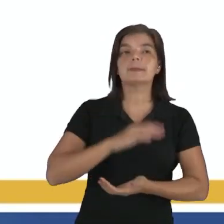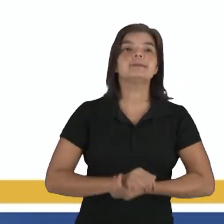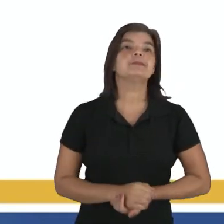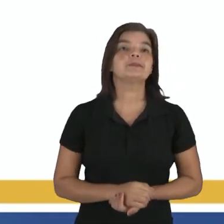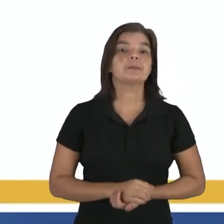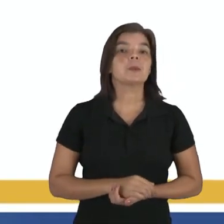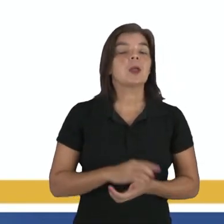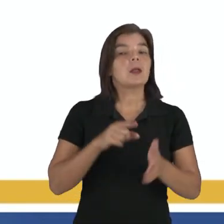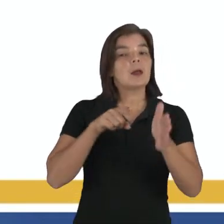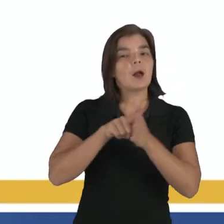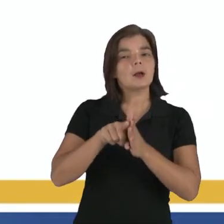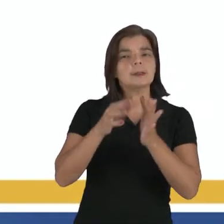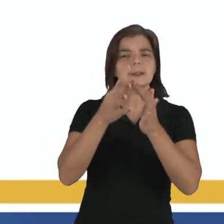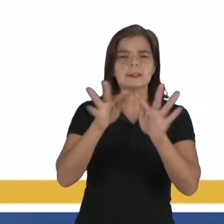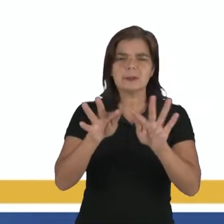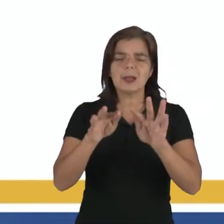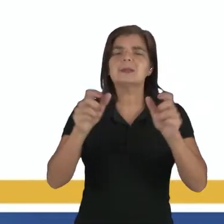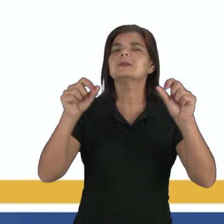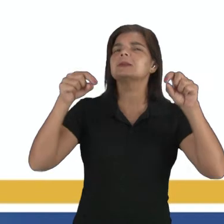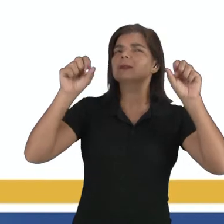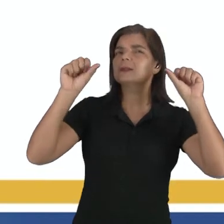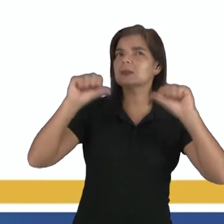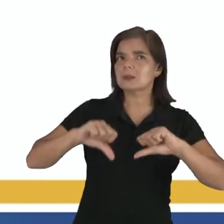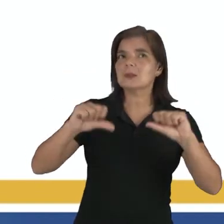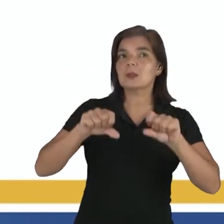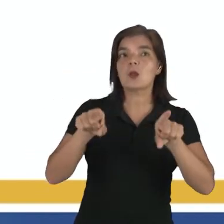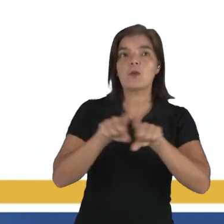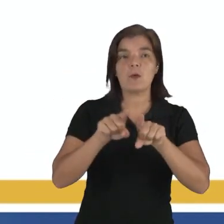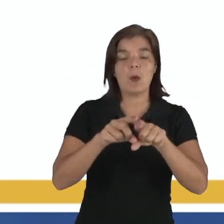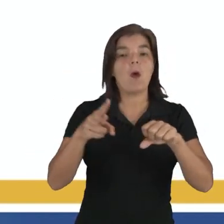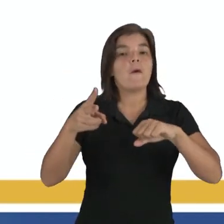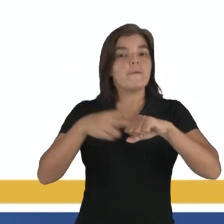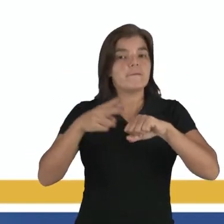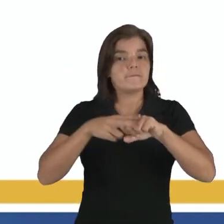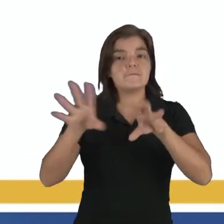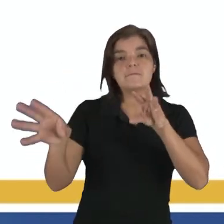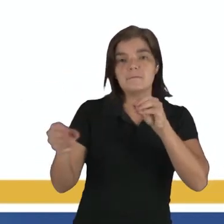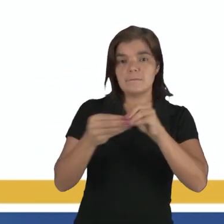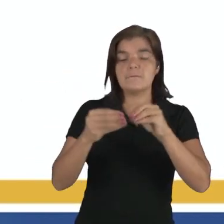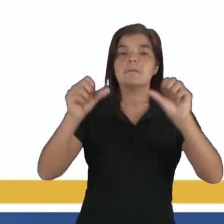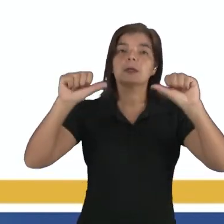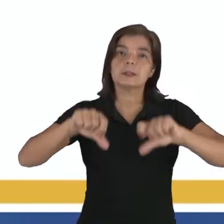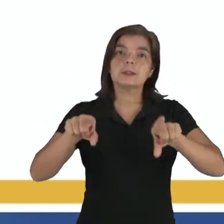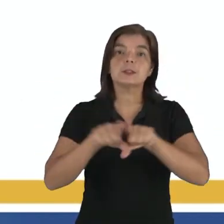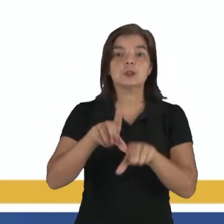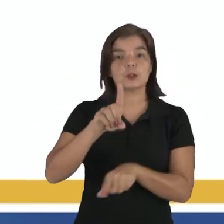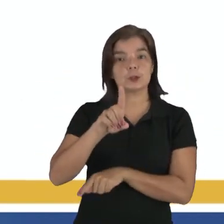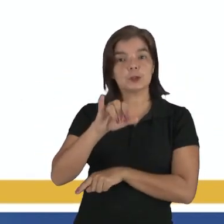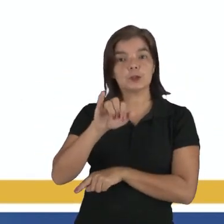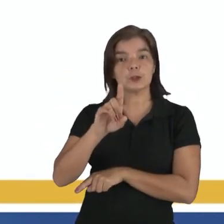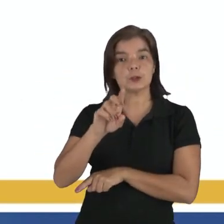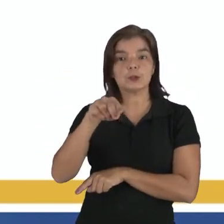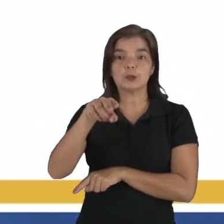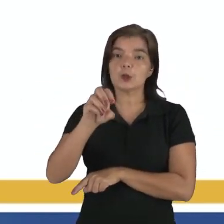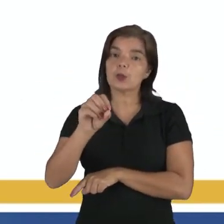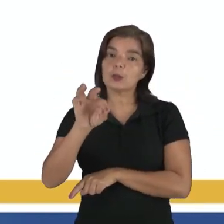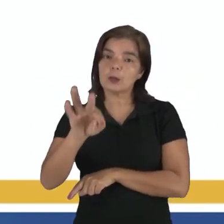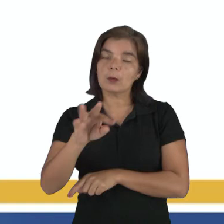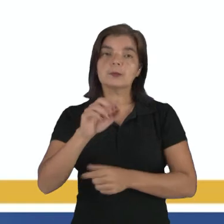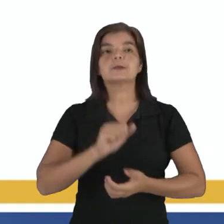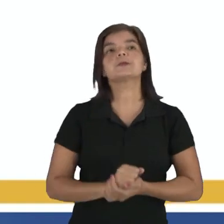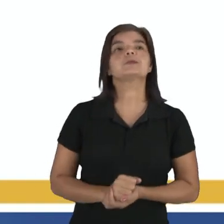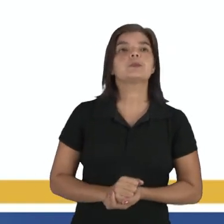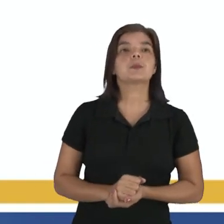base. Nas sentenças negativas, nós também precisamos usar o nosso verbo auxiliar negativo, né? A gente vai usar o didn't, então o teu verbo vai